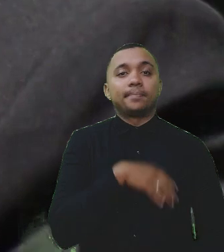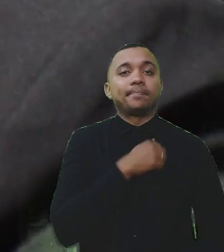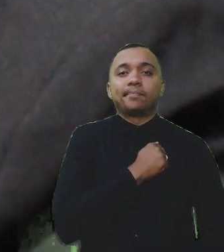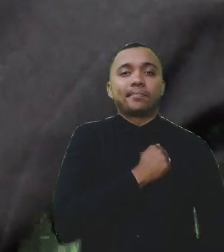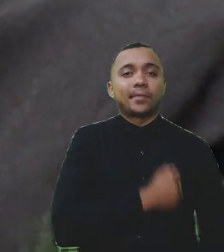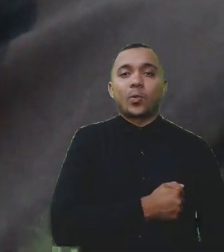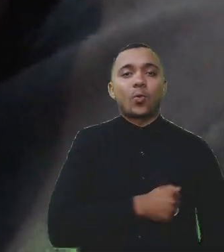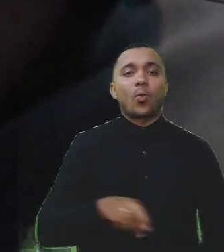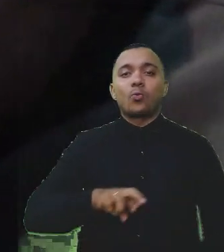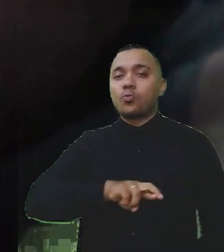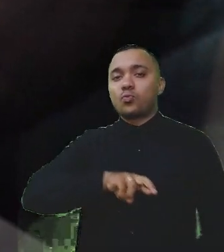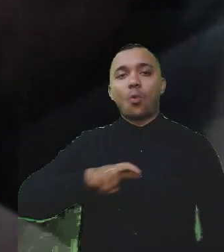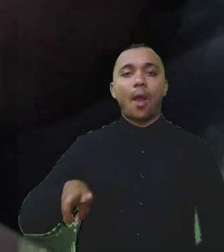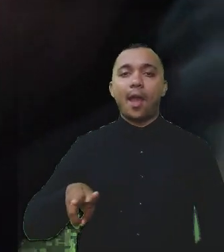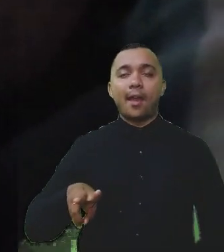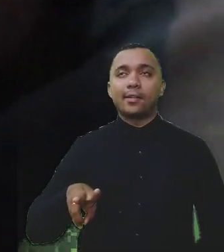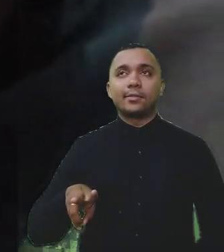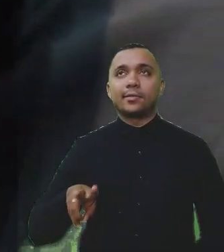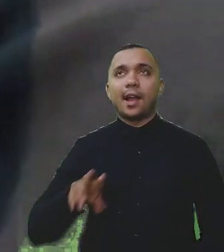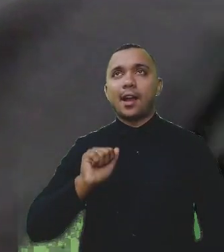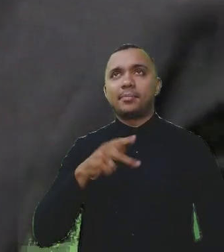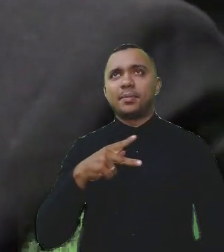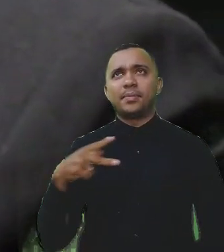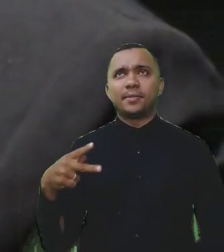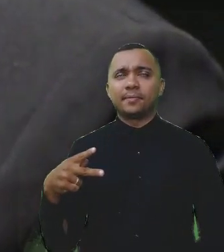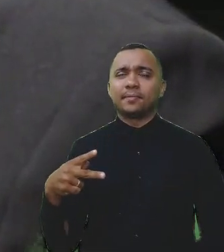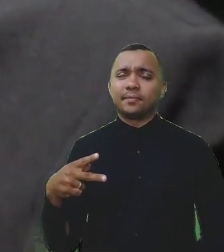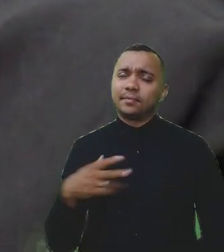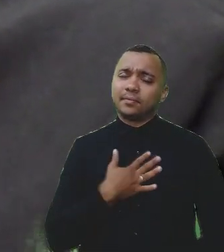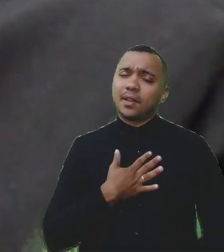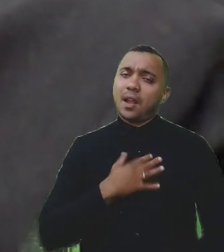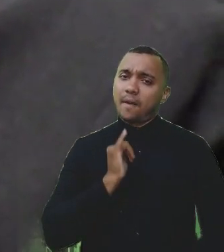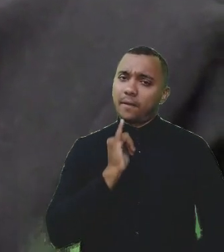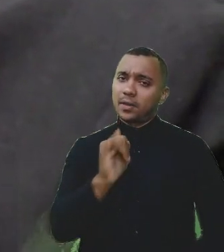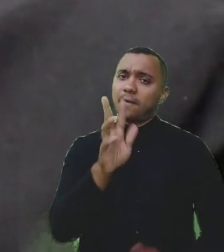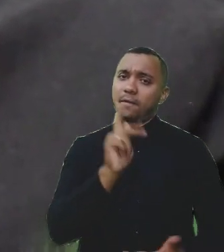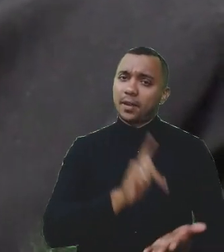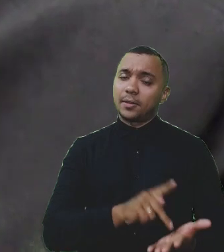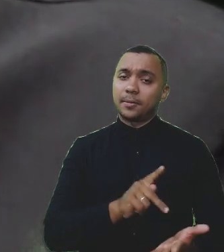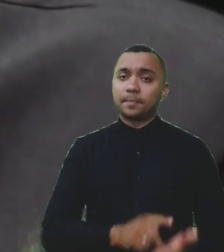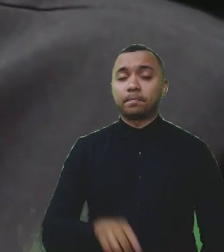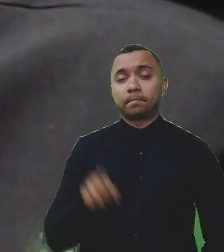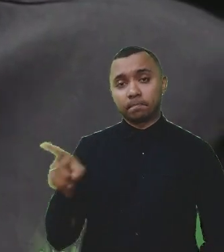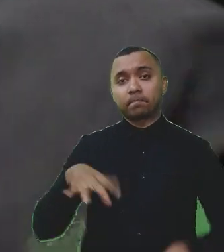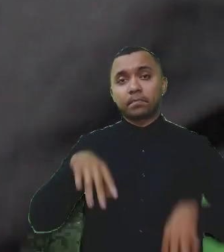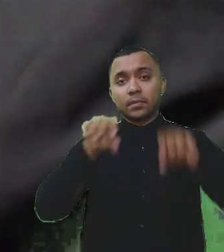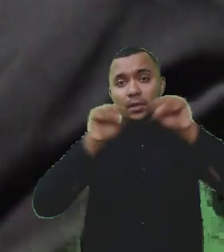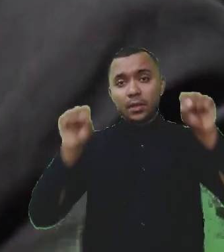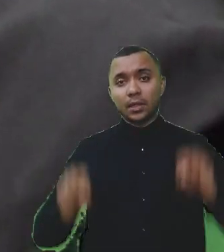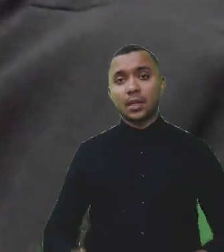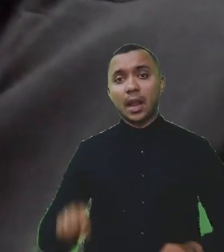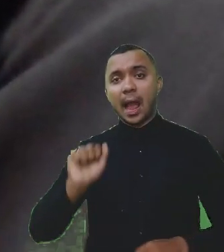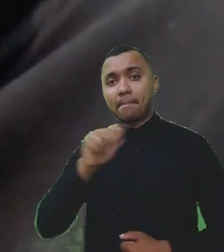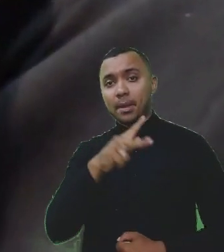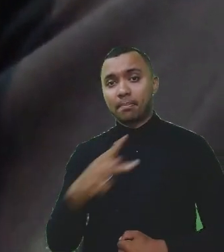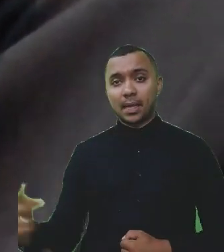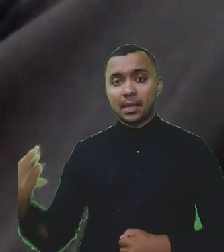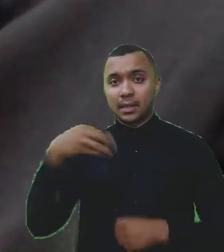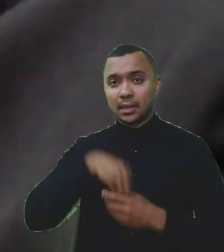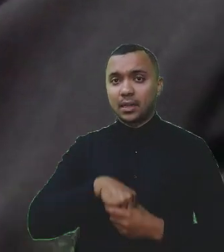O streaming, cara, eu vou falar uma coisa meio forte, mas o streaming, são esses